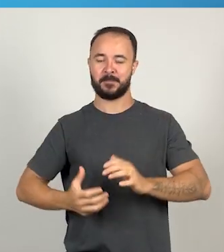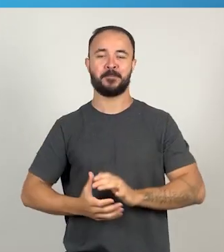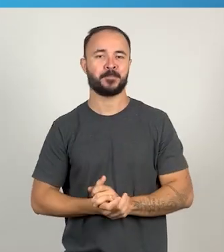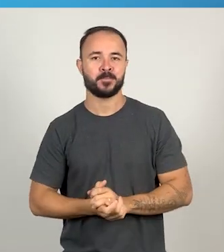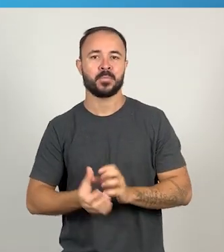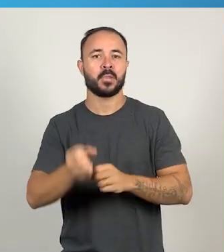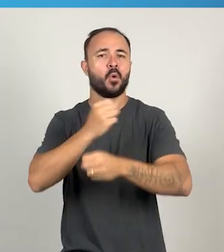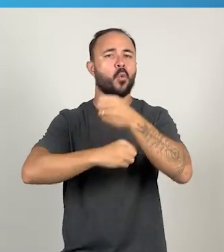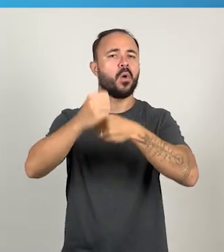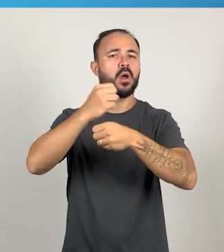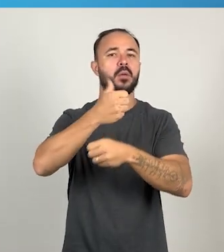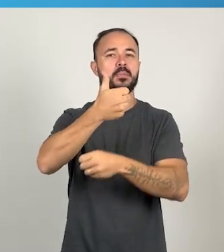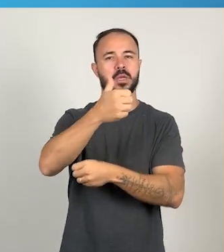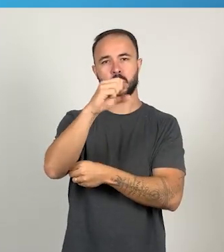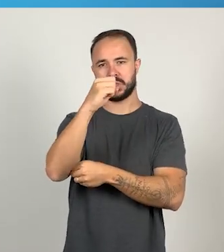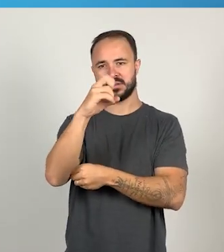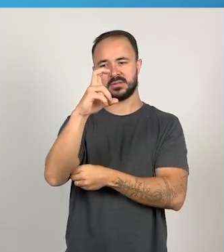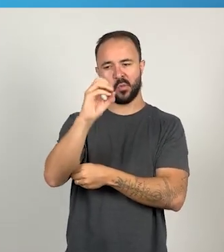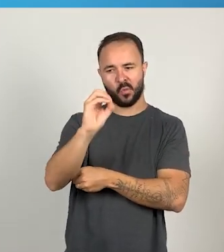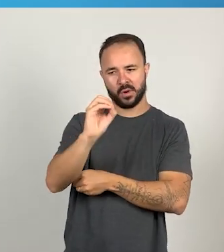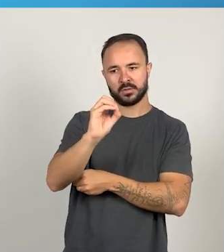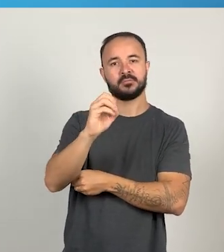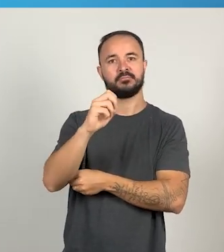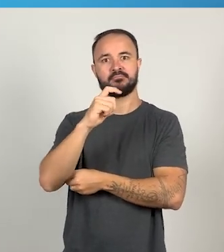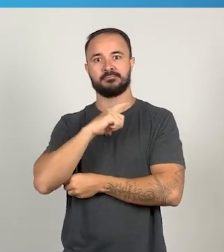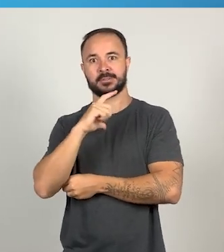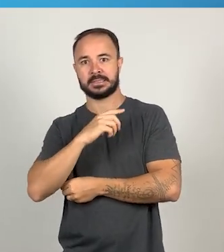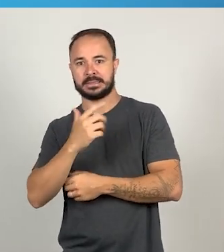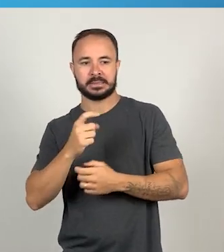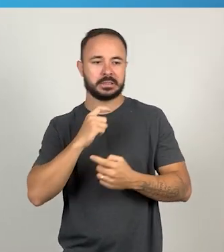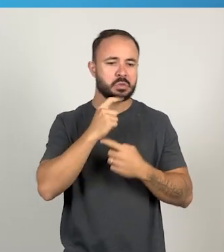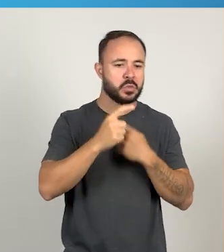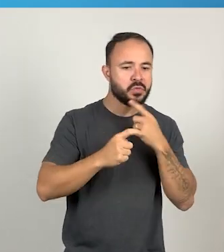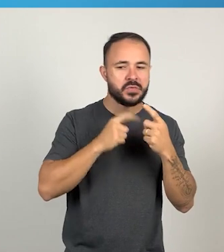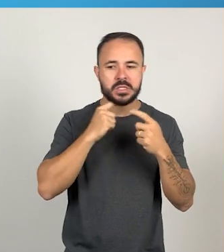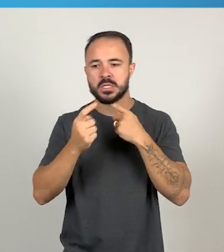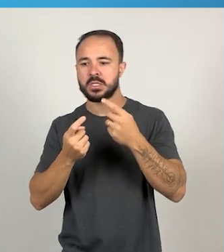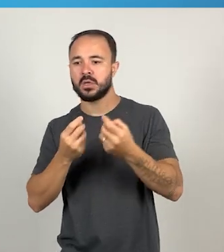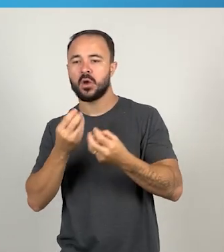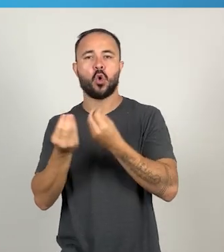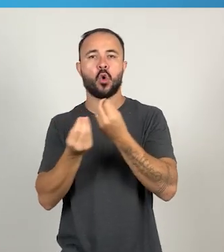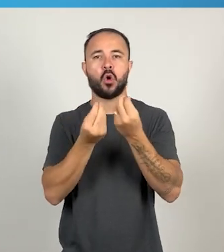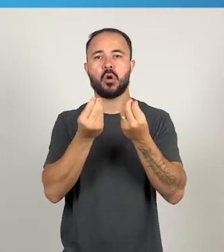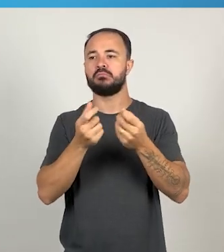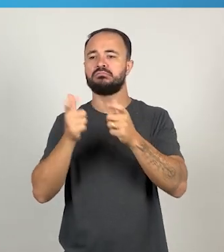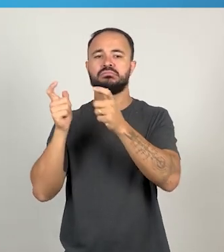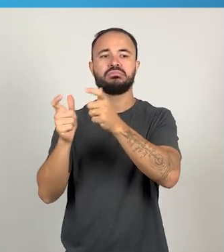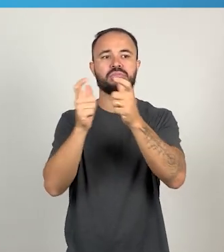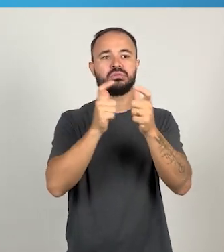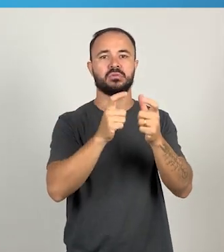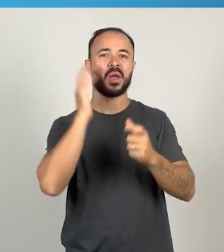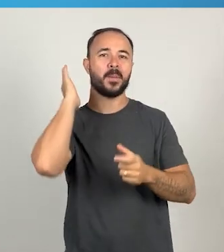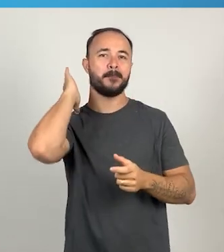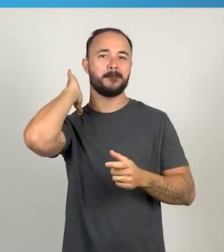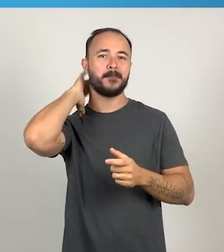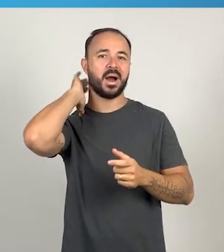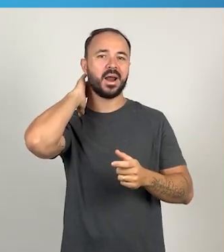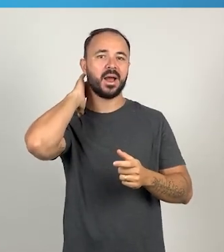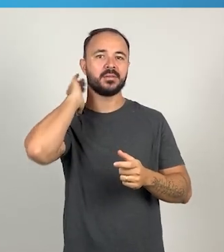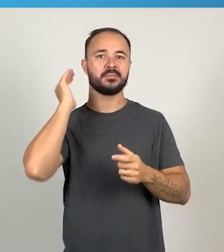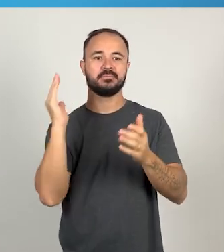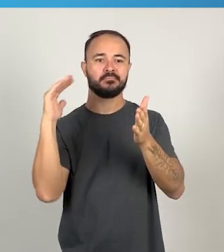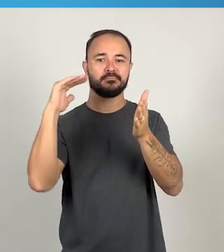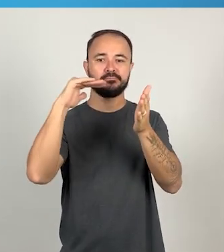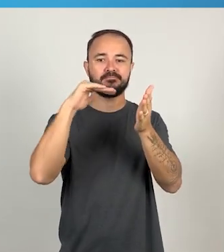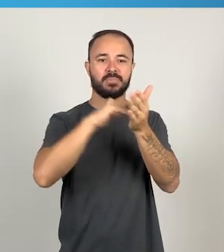anos 1850, haviam muitas dúvidas acerca de onde terminava o Pará e, de fato,